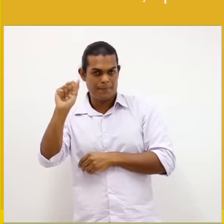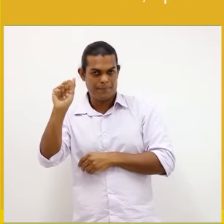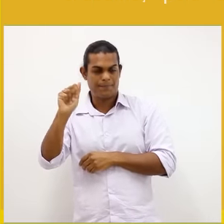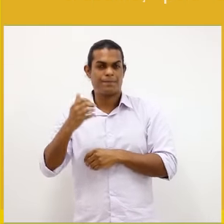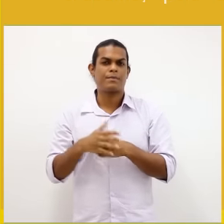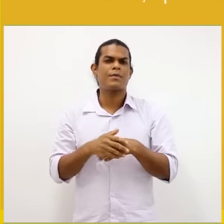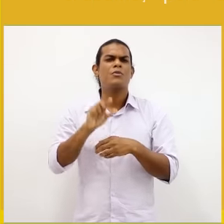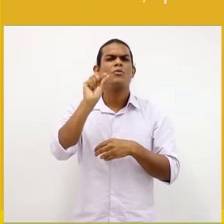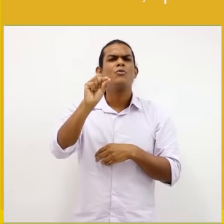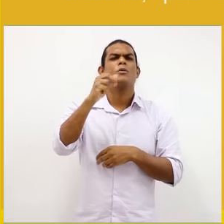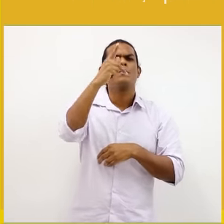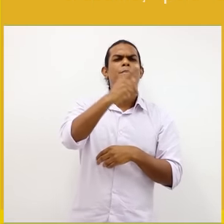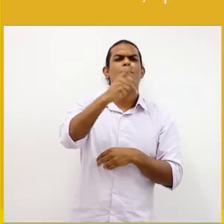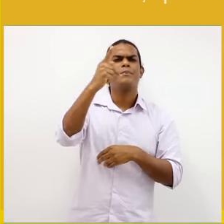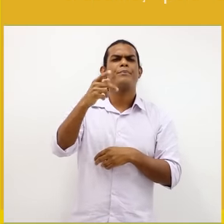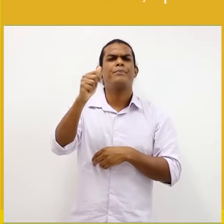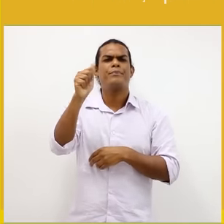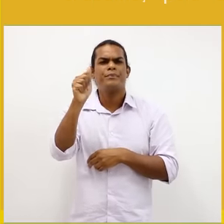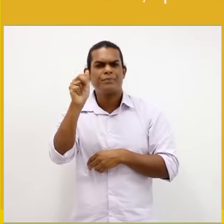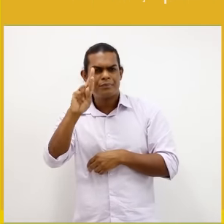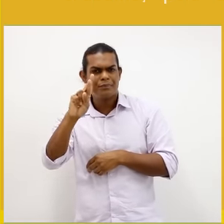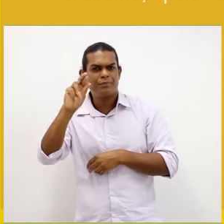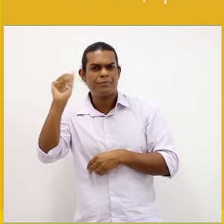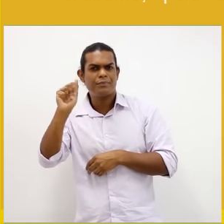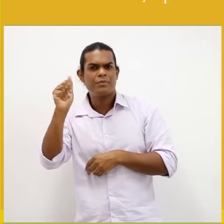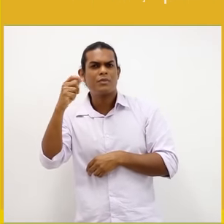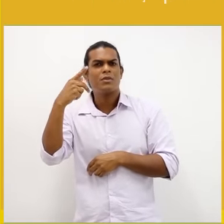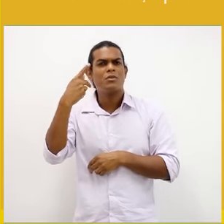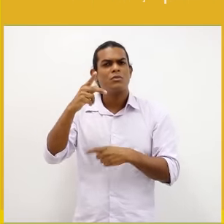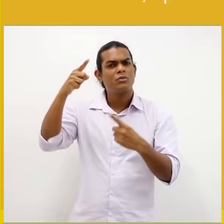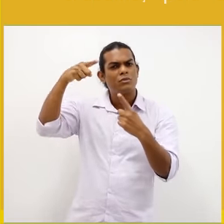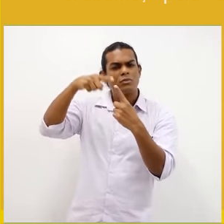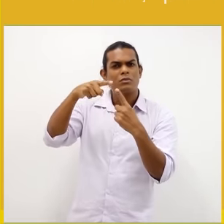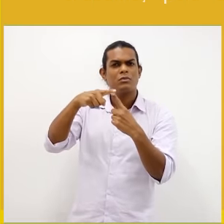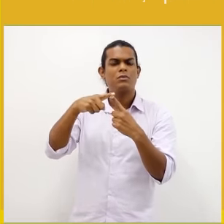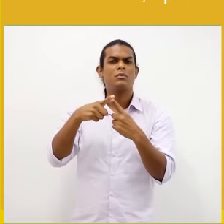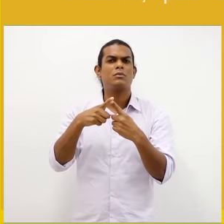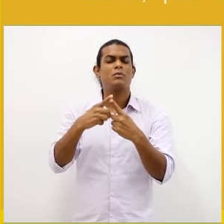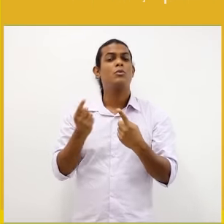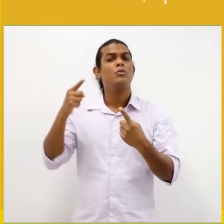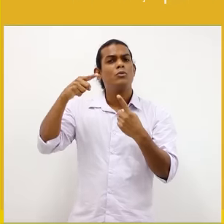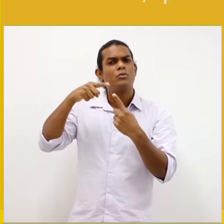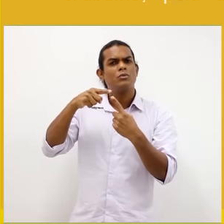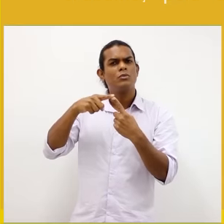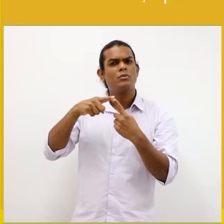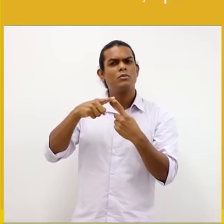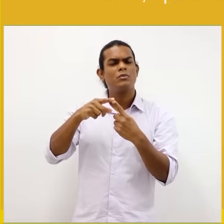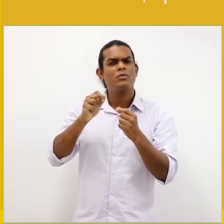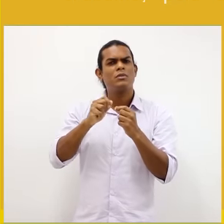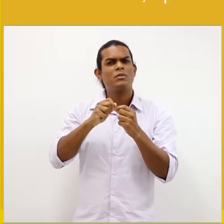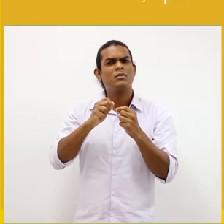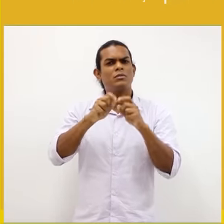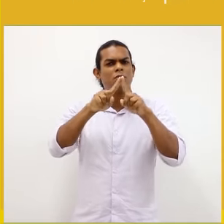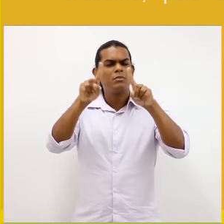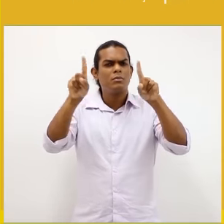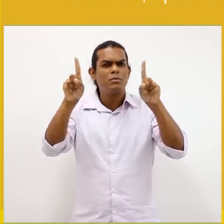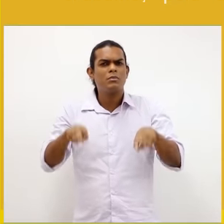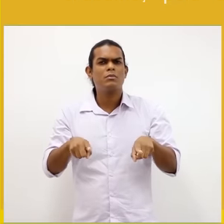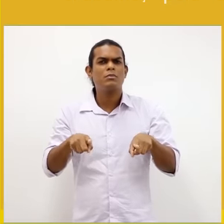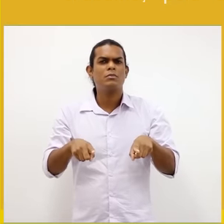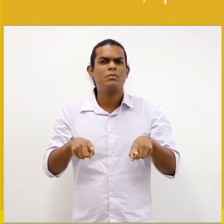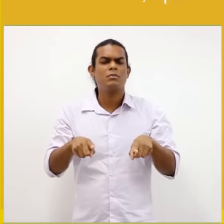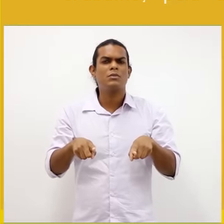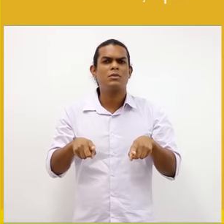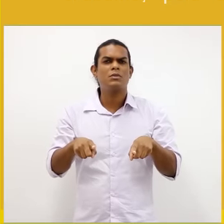vem a ser o PPRA e os seus objetivos? Primeiro, o objetivo do PPRA é estabelecer uma metodologia de ação que